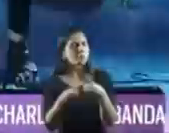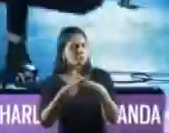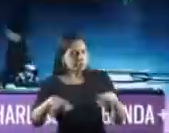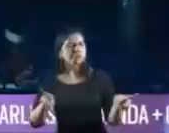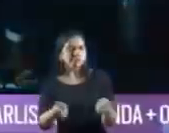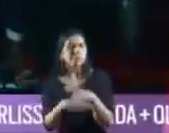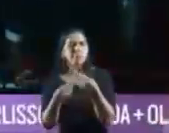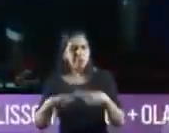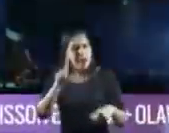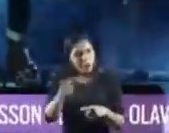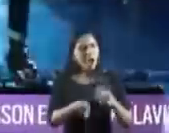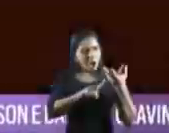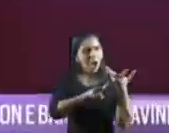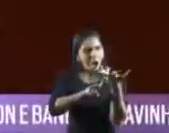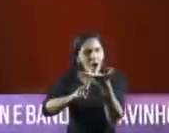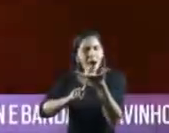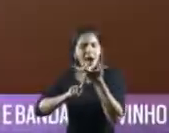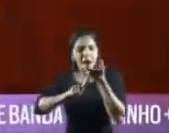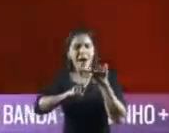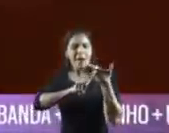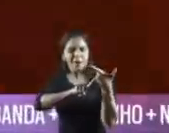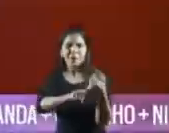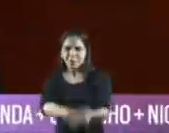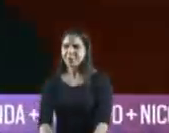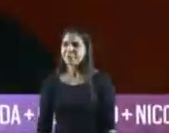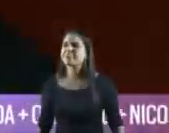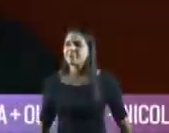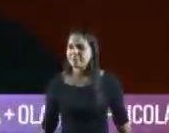Era arte.